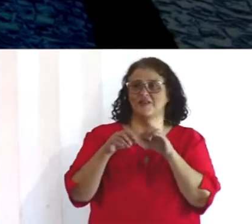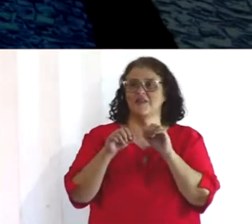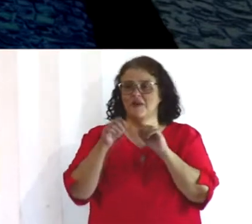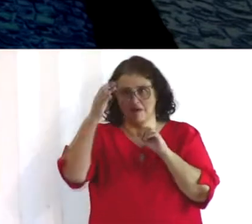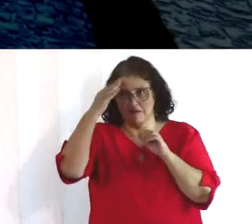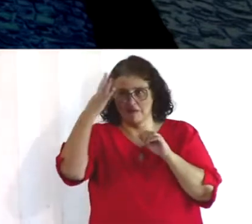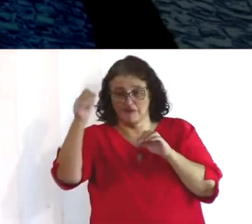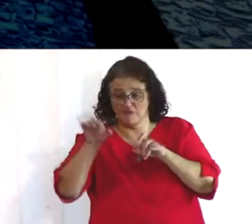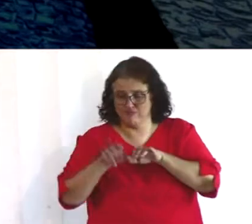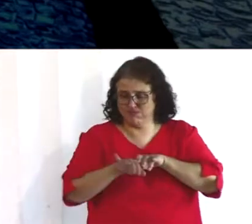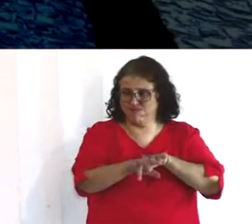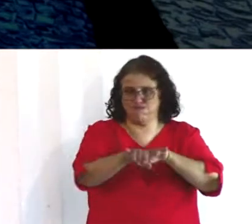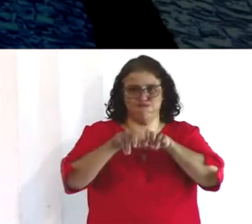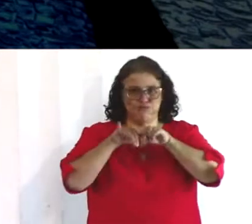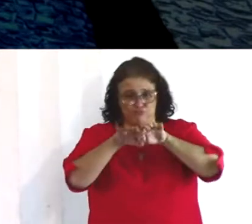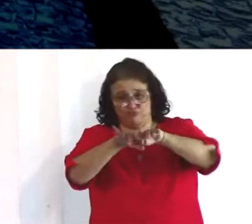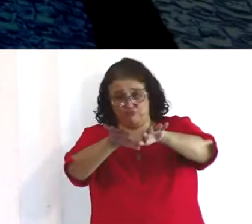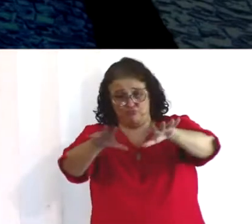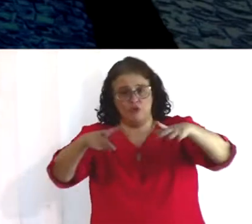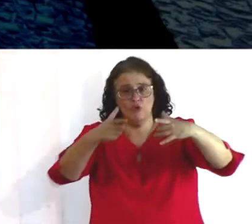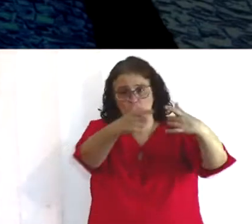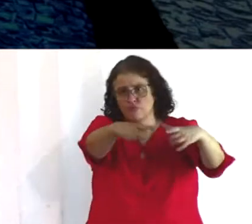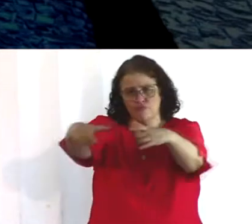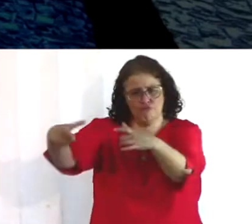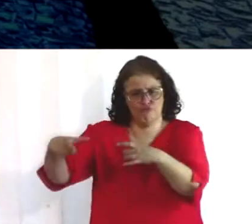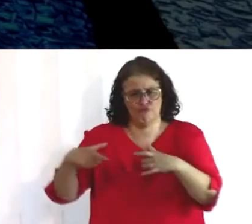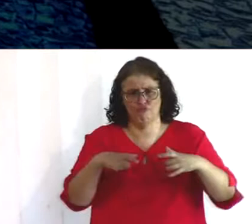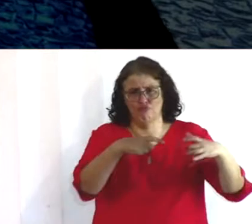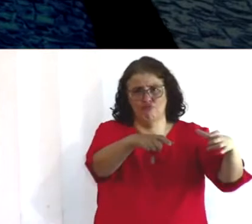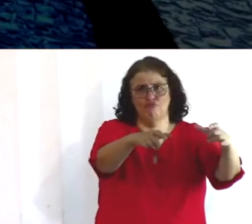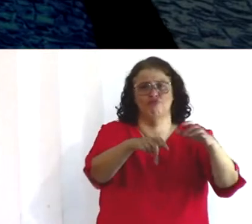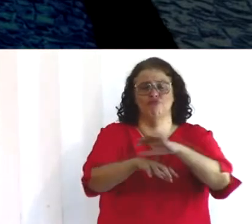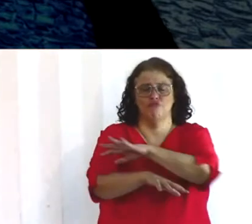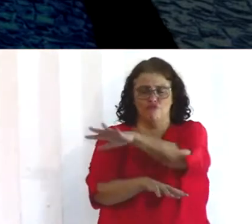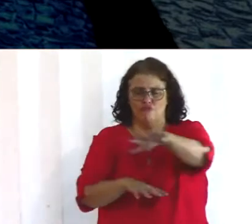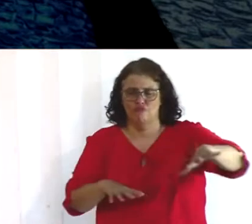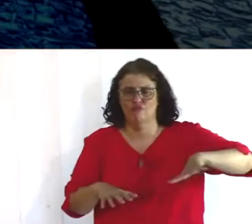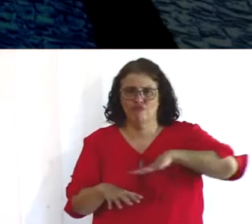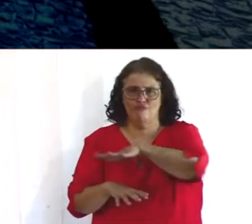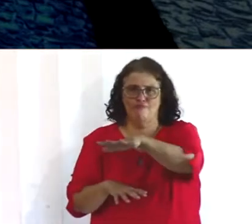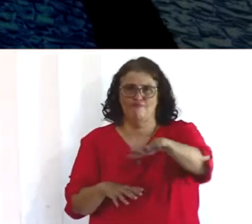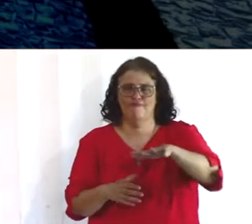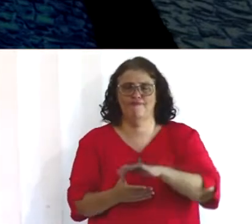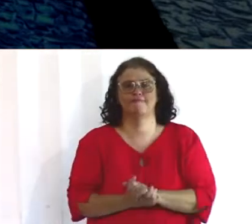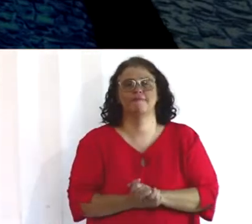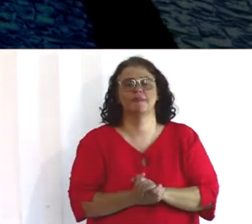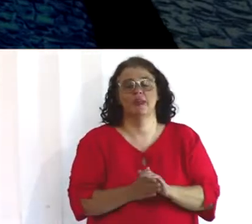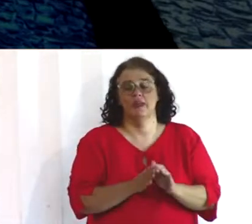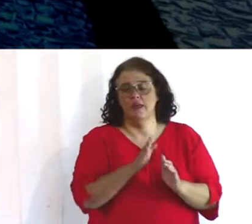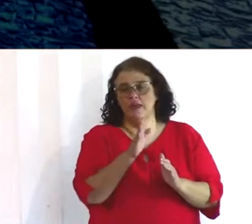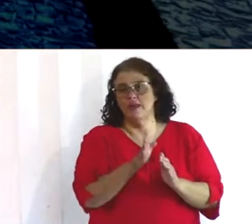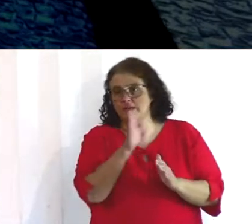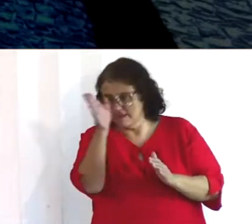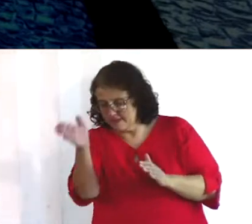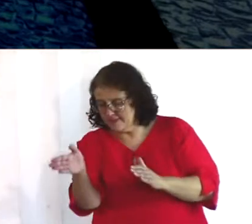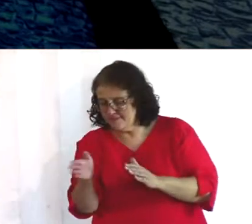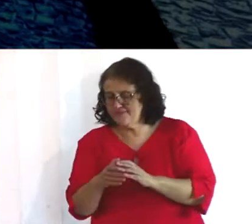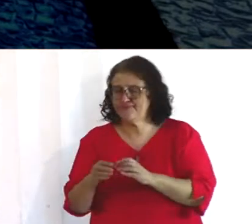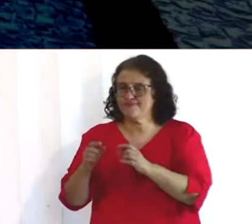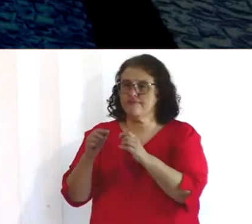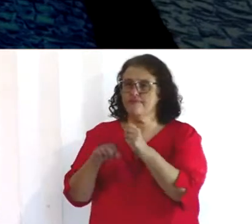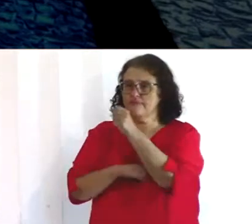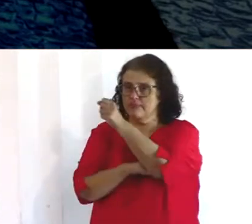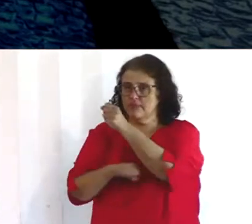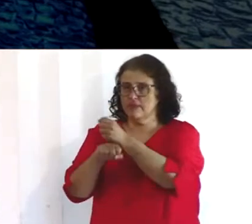direções, por toda a circunvizinhança da Galileia. E saindo eles da sinagoga, foram com Tiago e